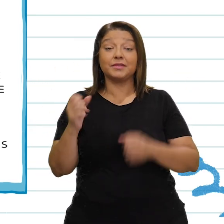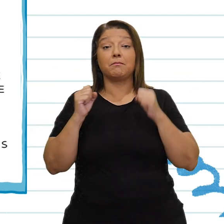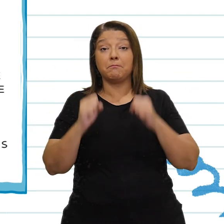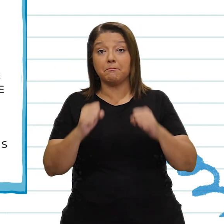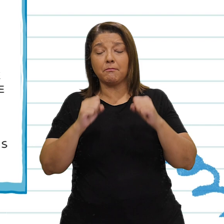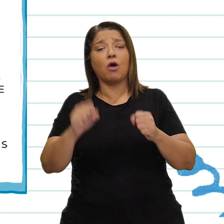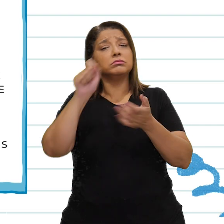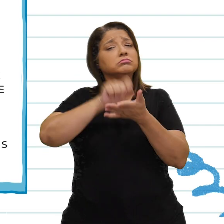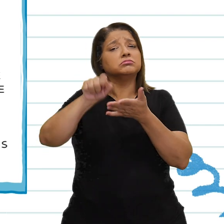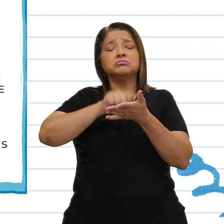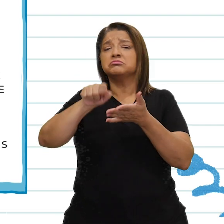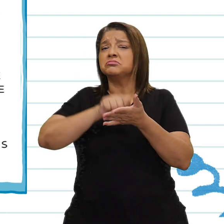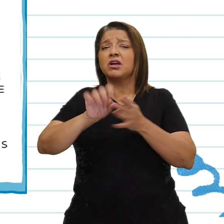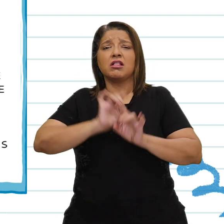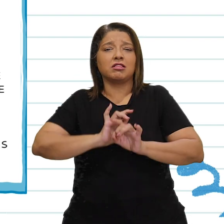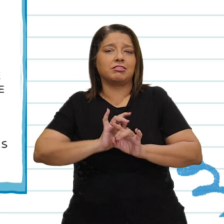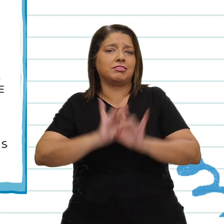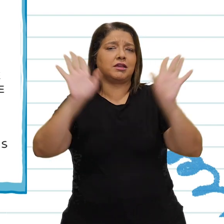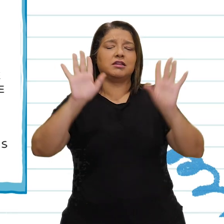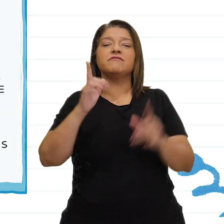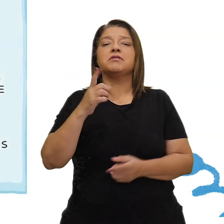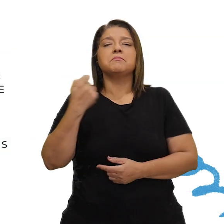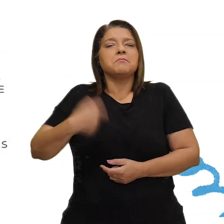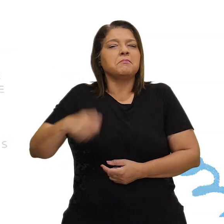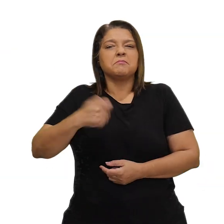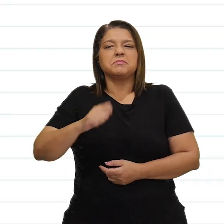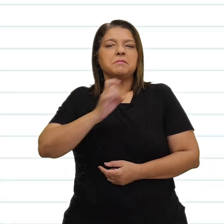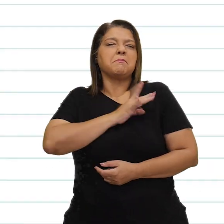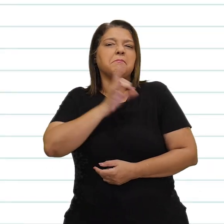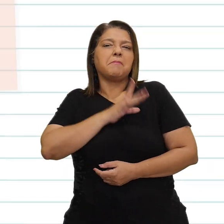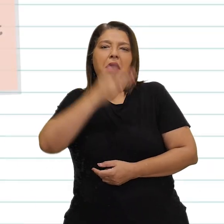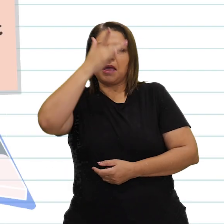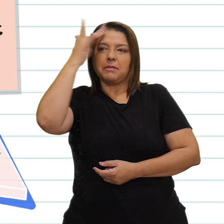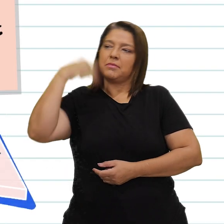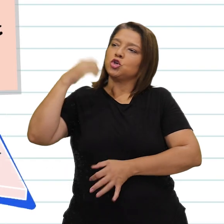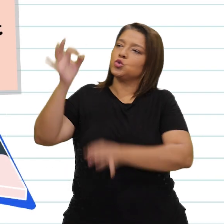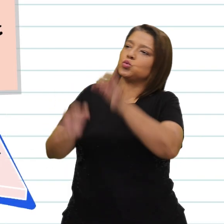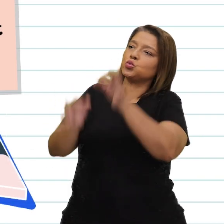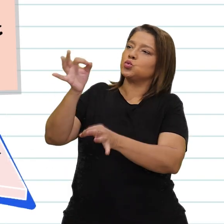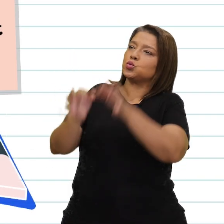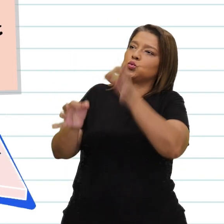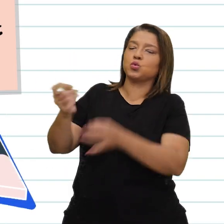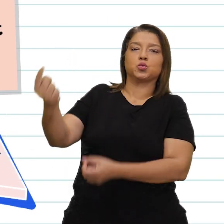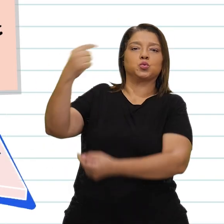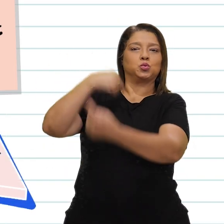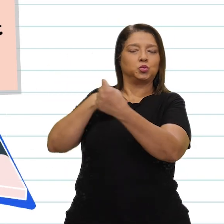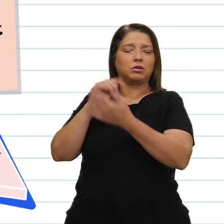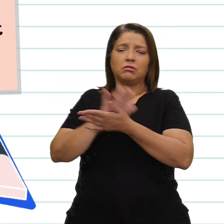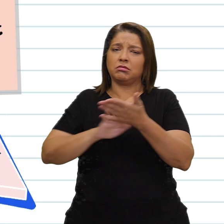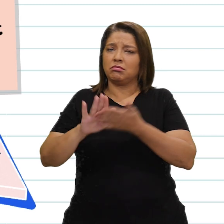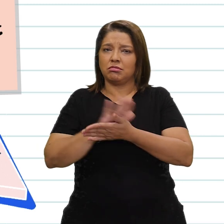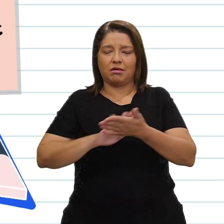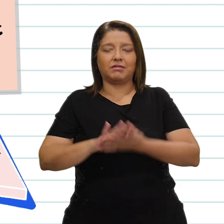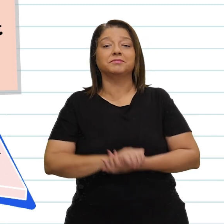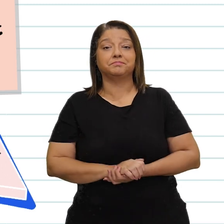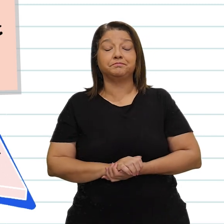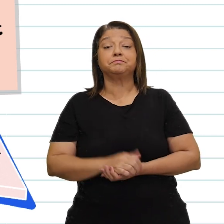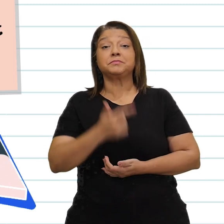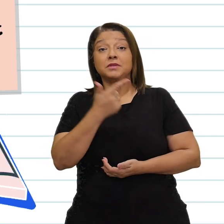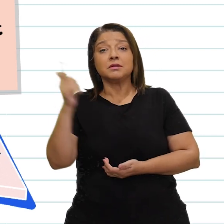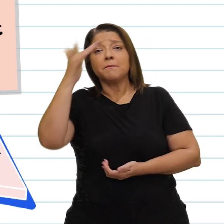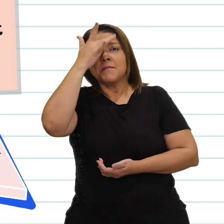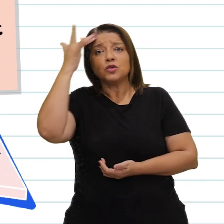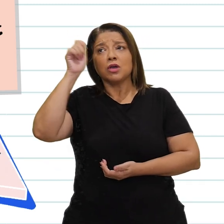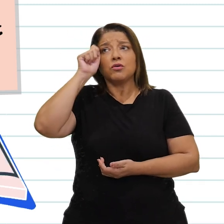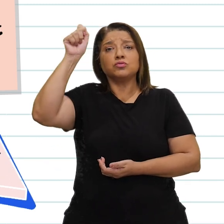sobre tudo o que quisermos, sem medo de julgamentos. Grandes nomes da literatura e da história,